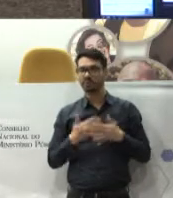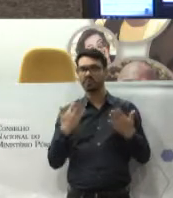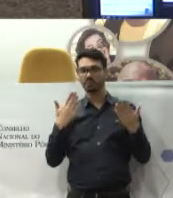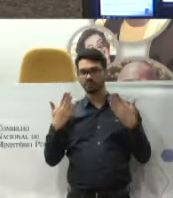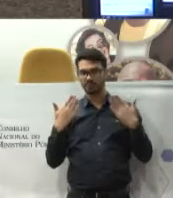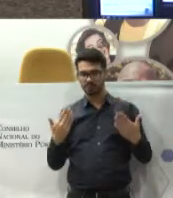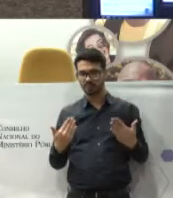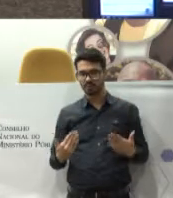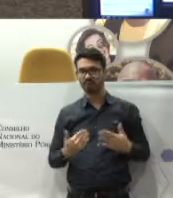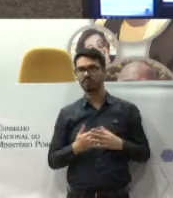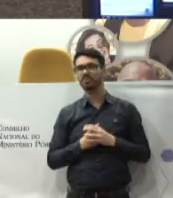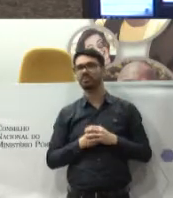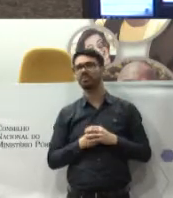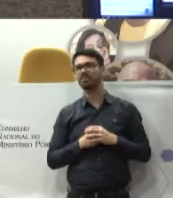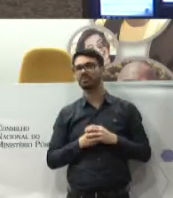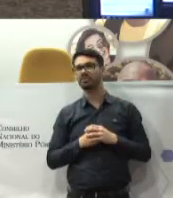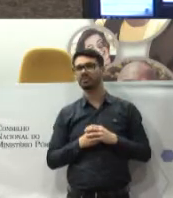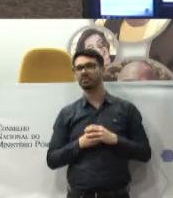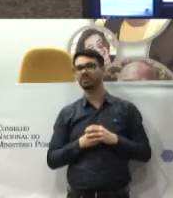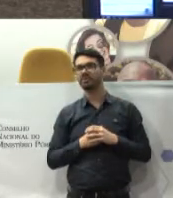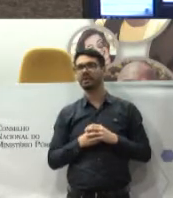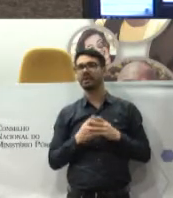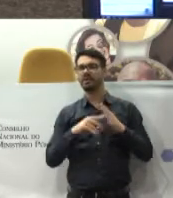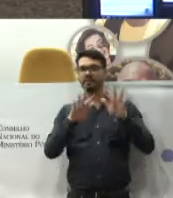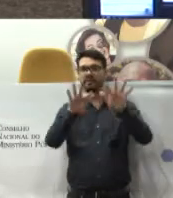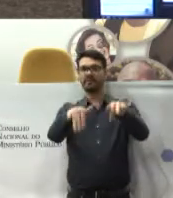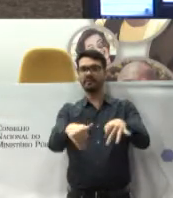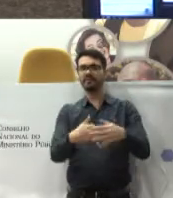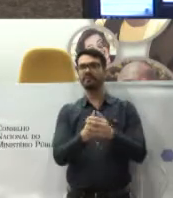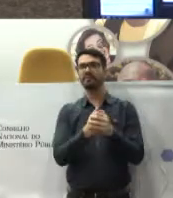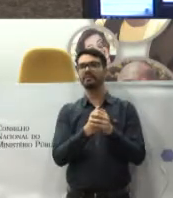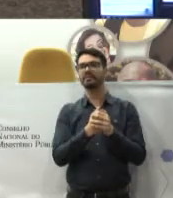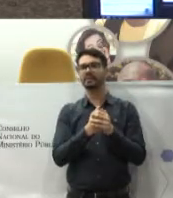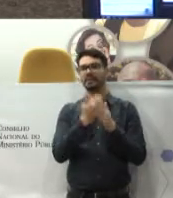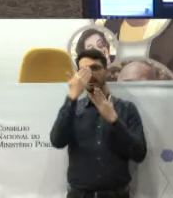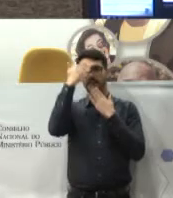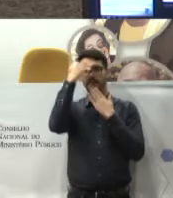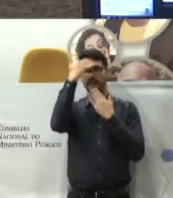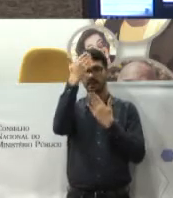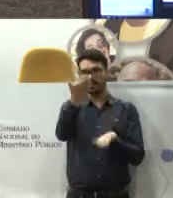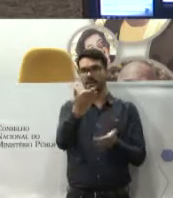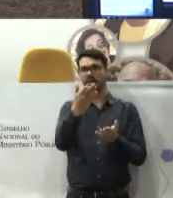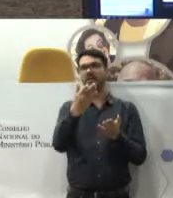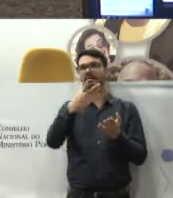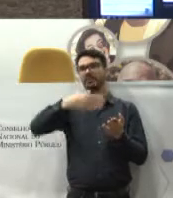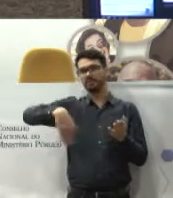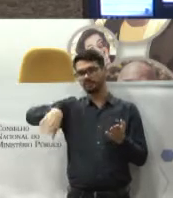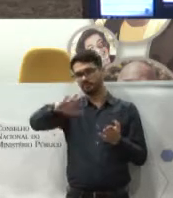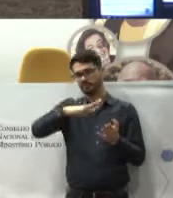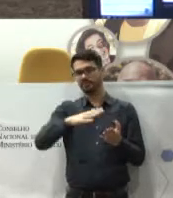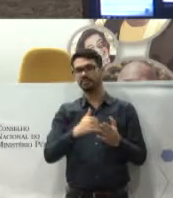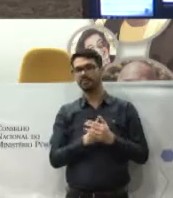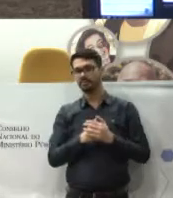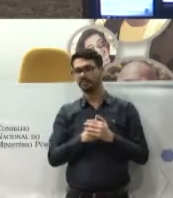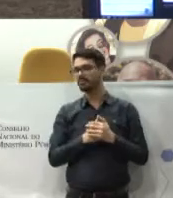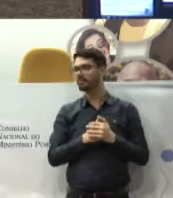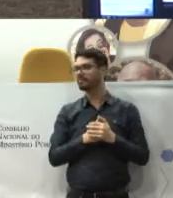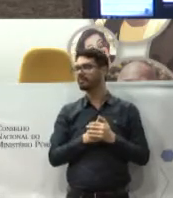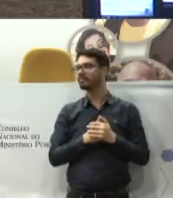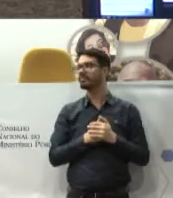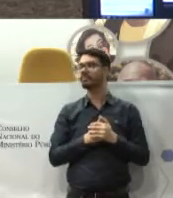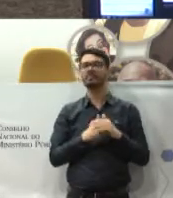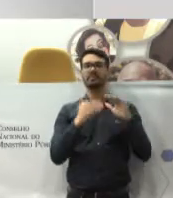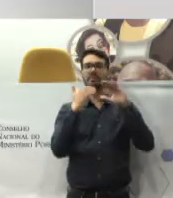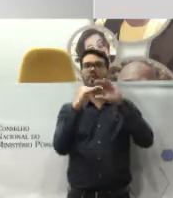amparada tecnicamente. Então, com isso, eu gostaria de concluir. Agradeço aqui a todos os presentes e vou deixar meu contato aqui